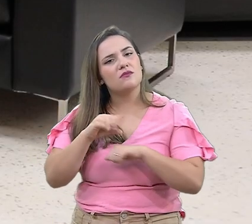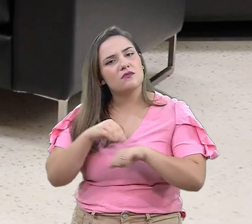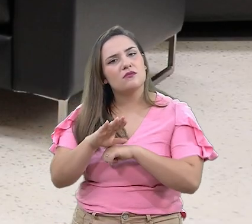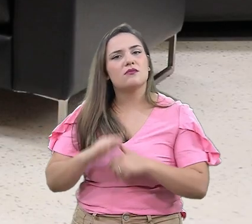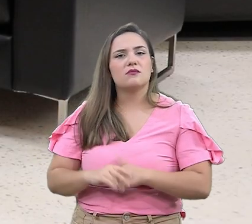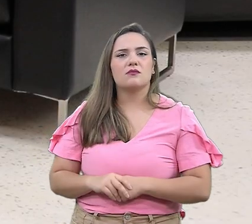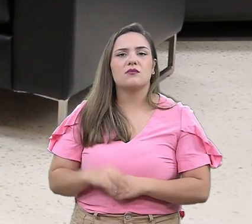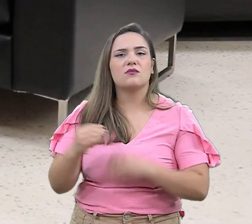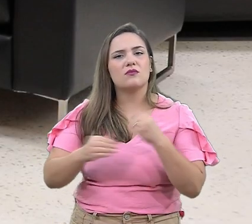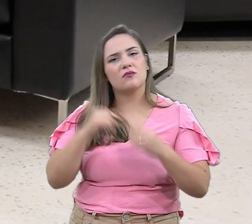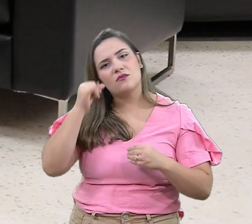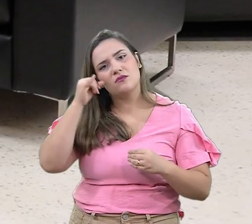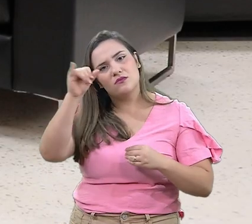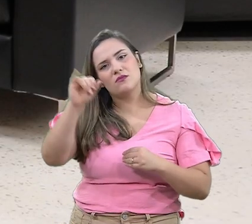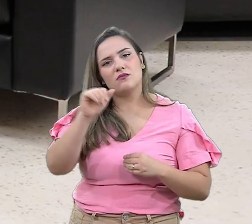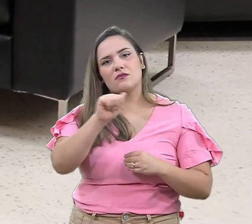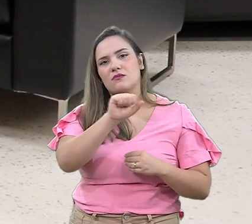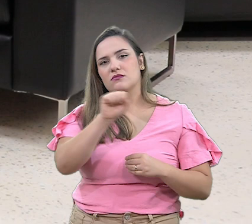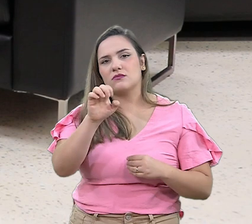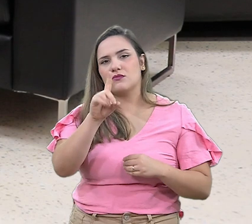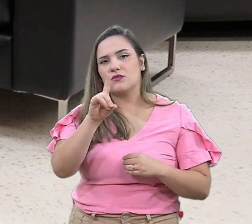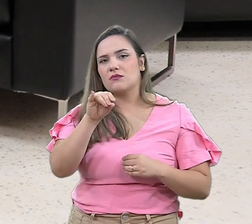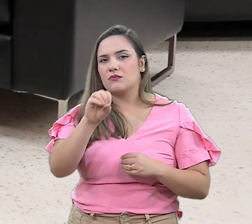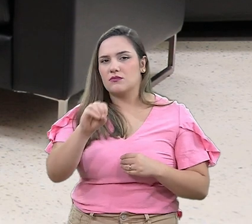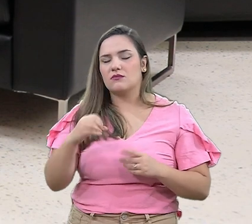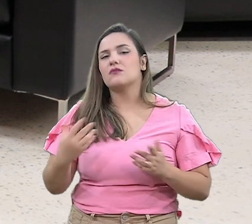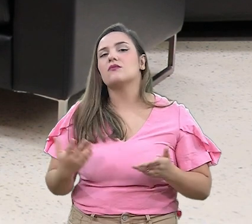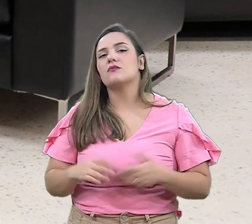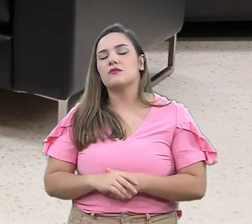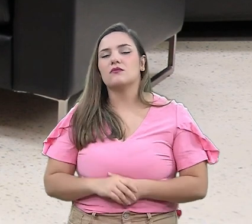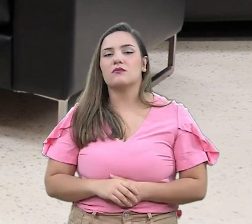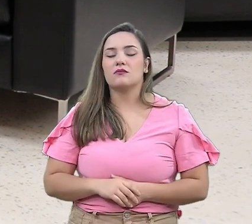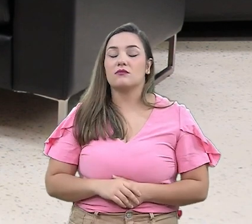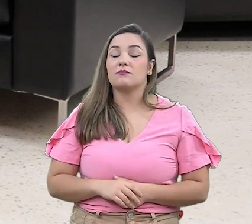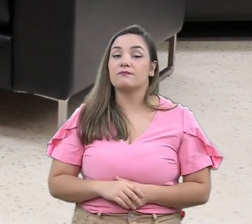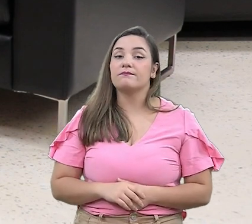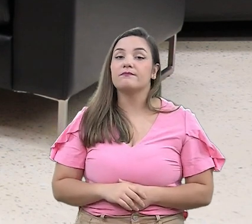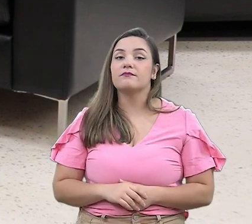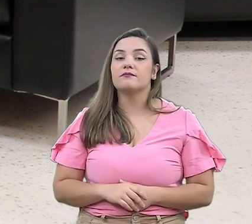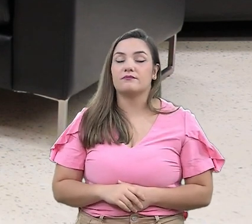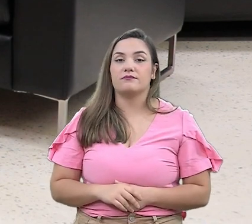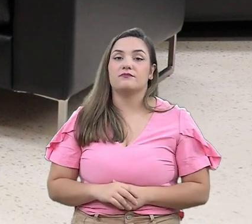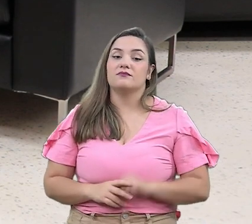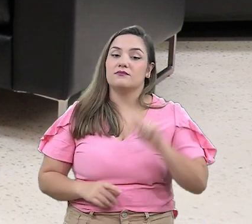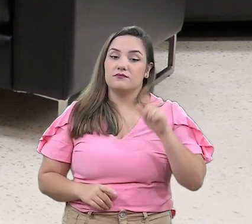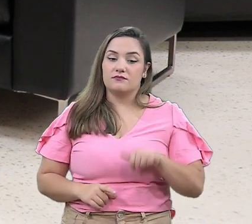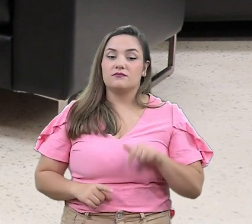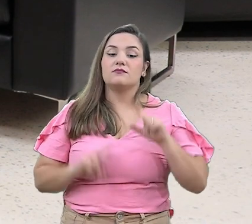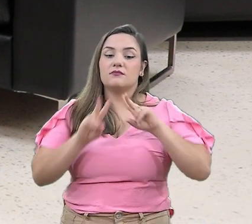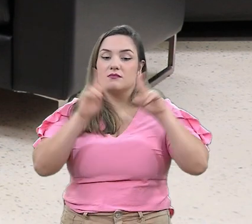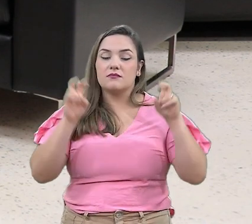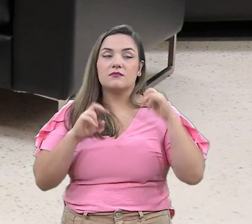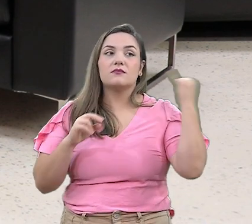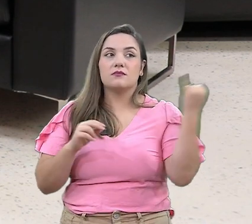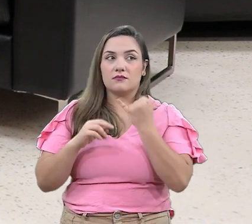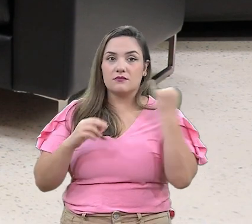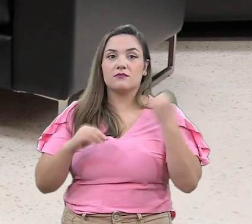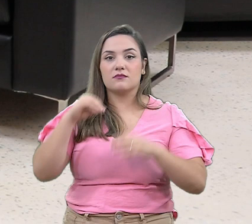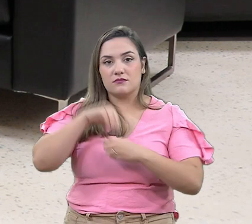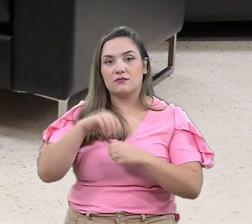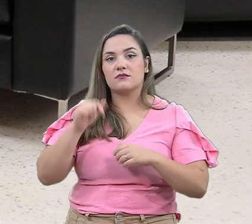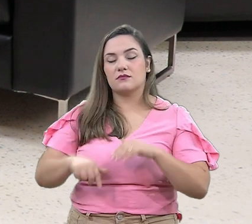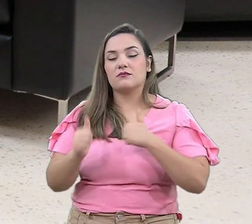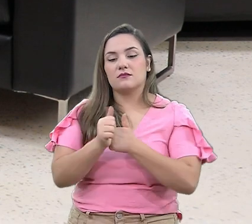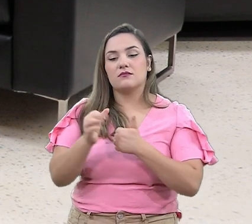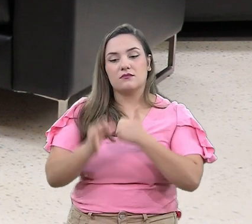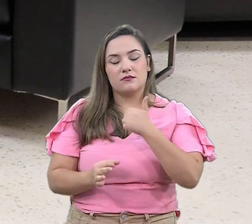que pode ser feito para prevenir o assédio e a discriminação? Eu acho que um aspecto muito importante que na nossa